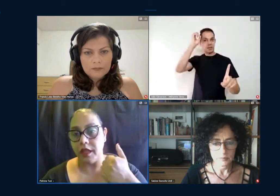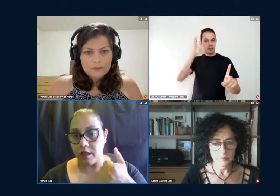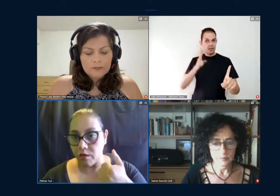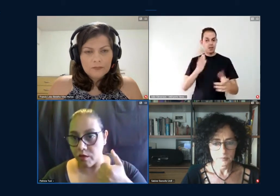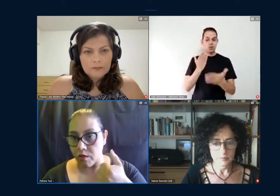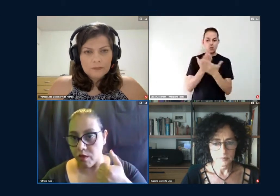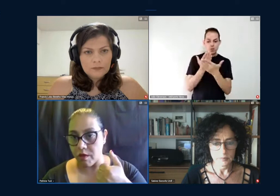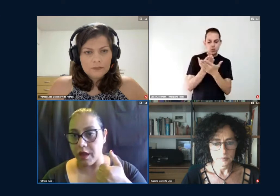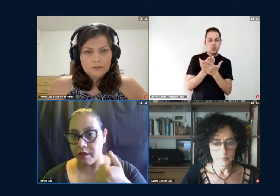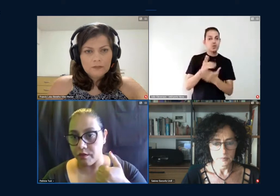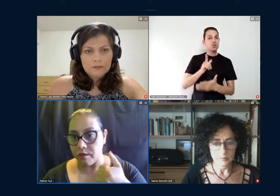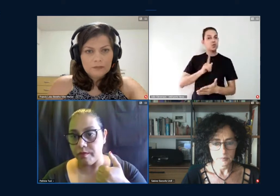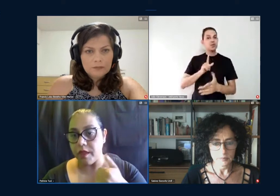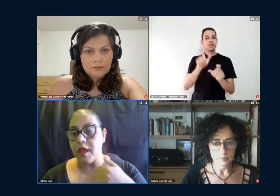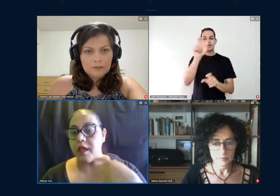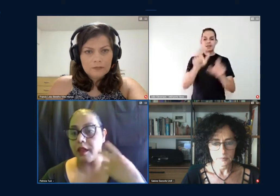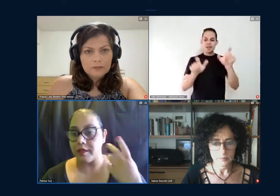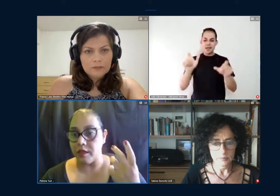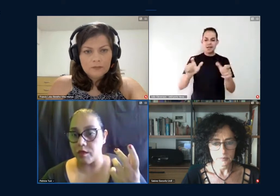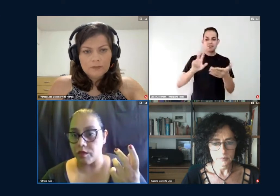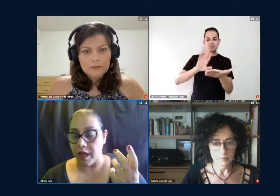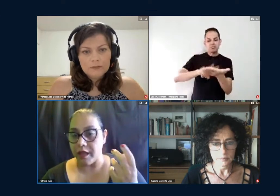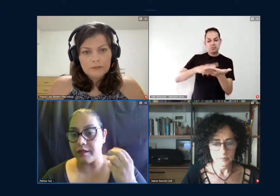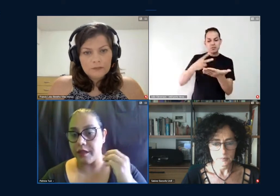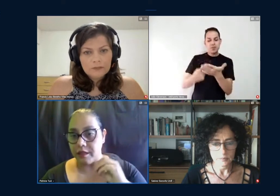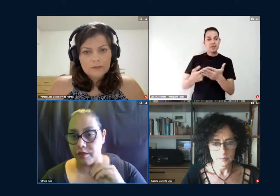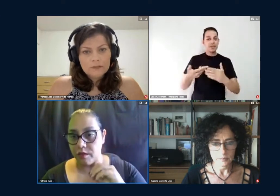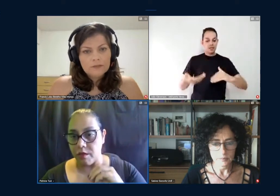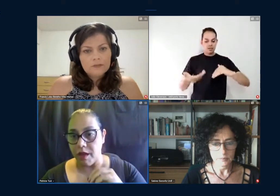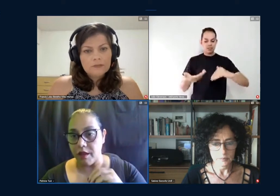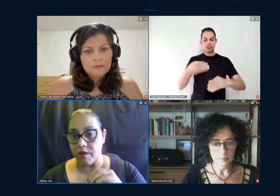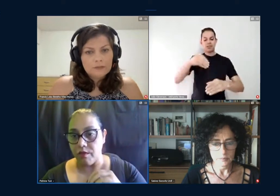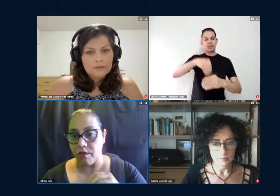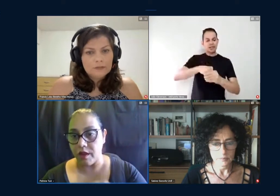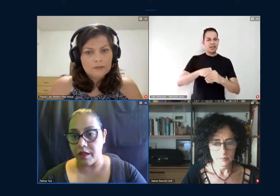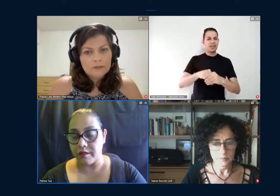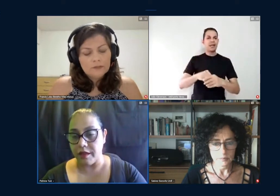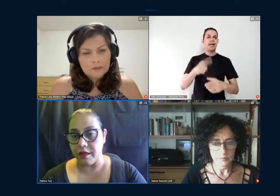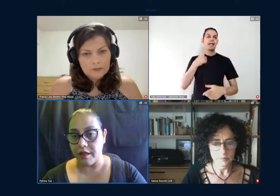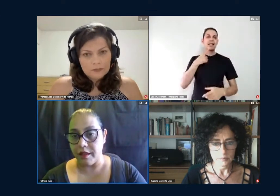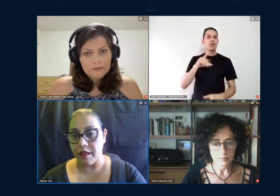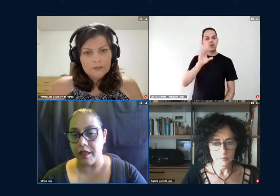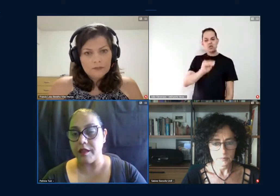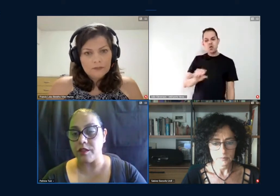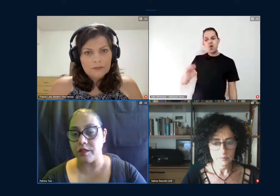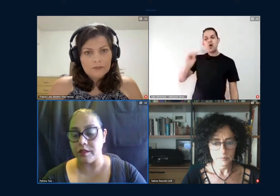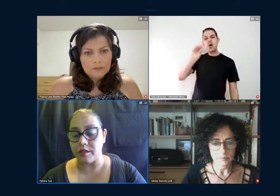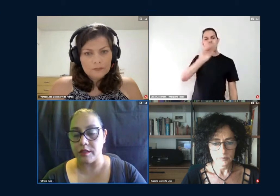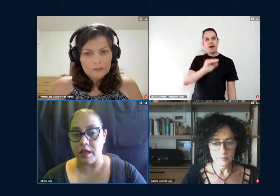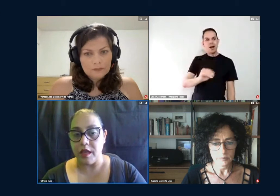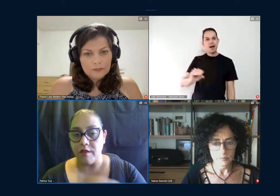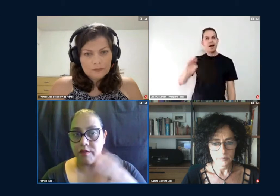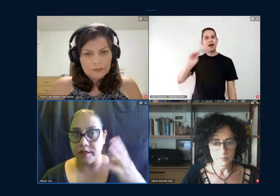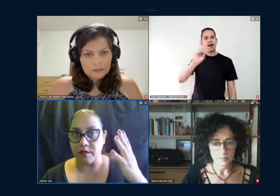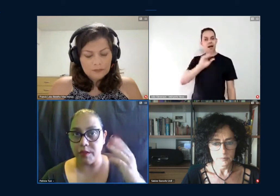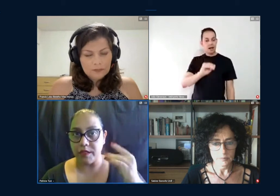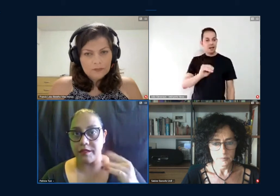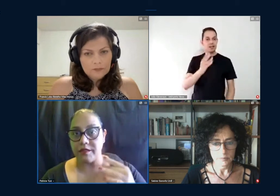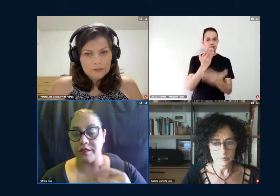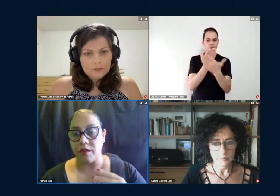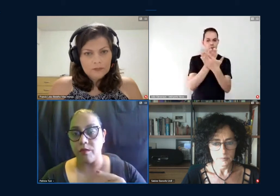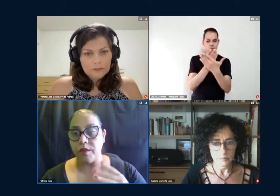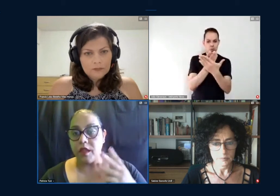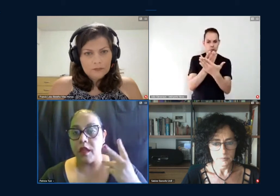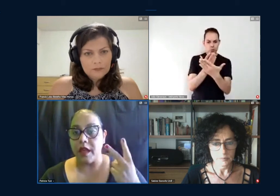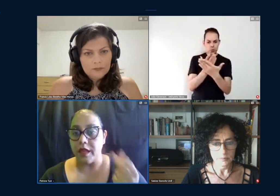dentro do congresso nas línguas orais, ela teve um trabalho que foi nessa linha de fazer uma